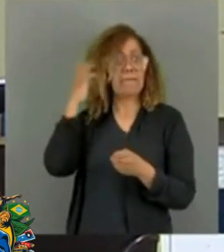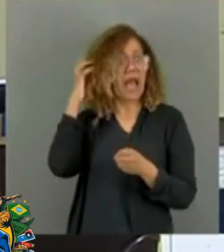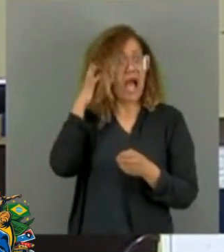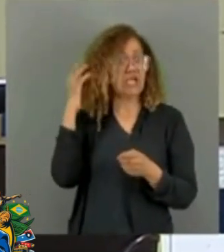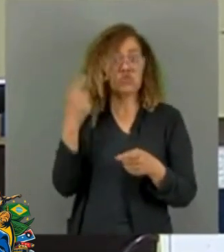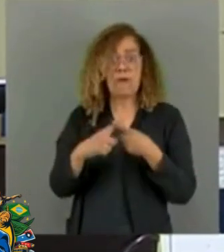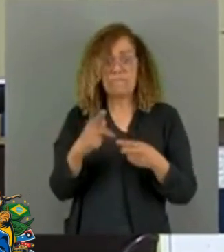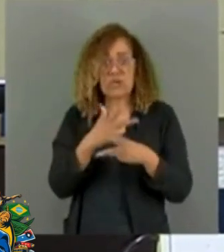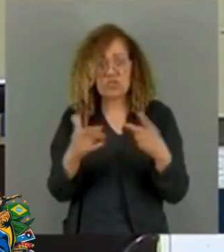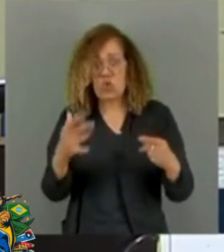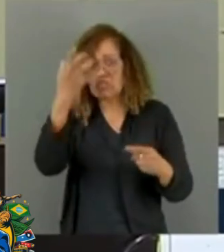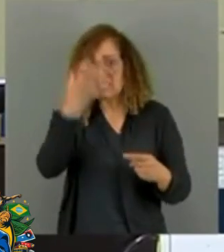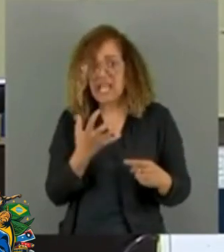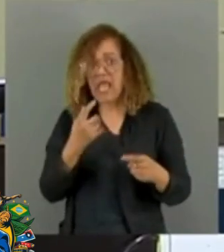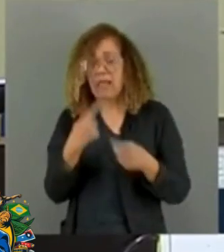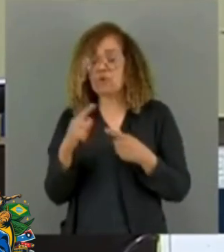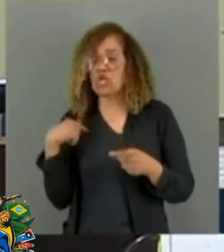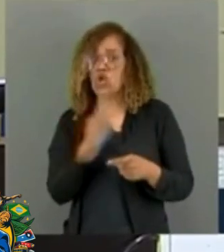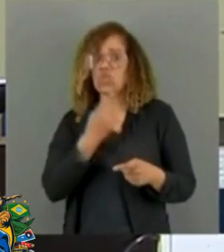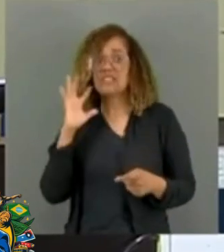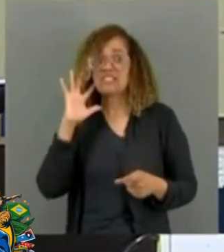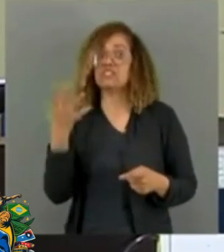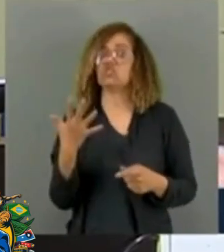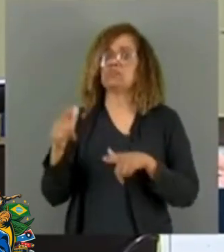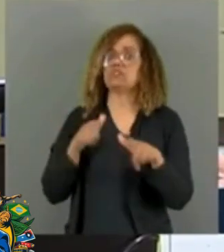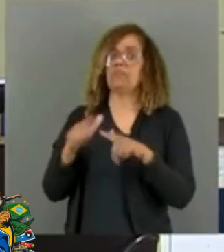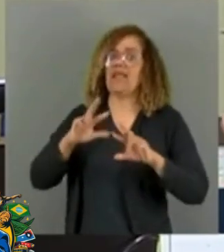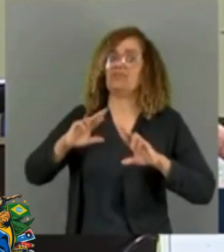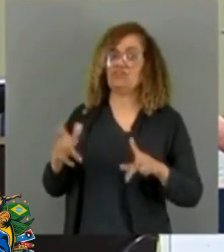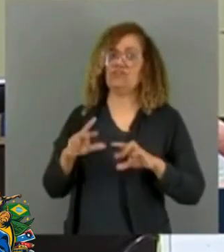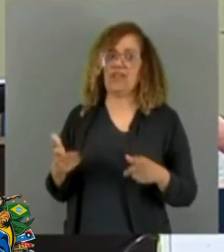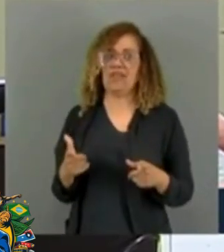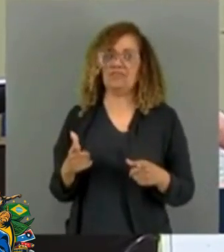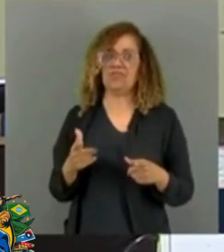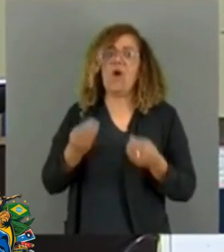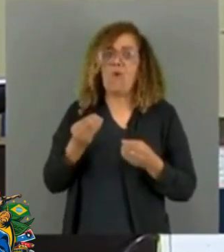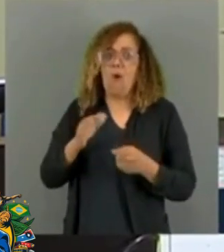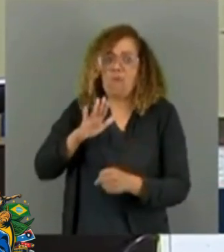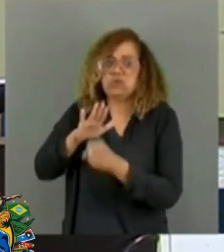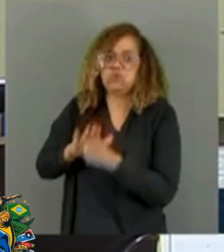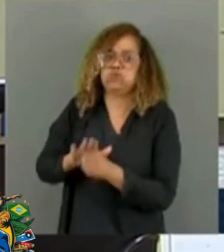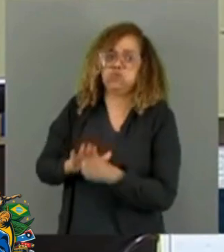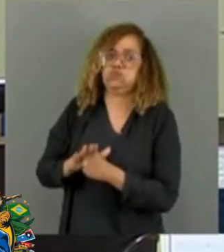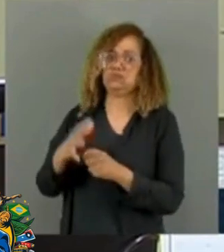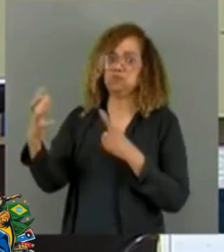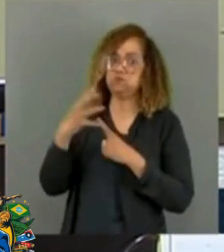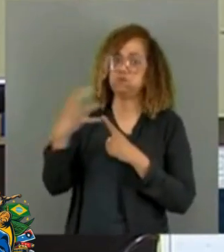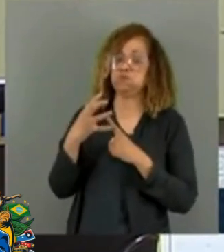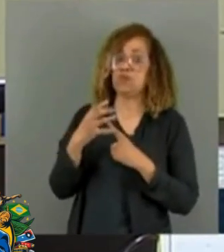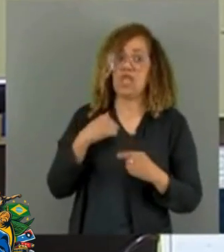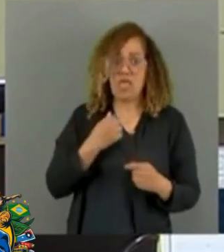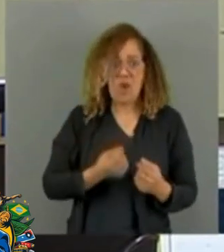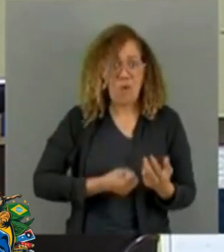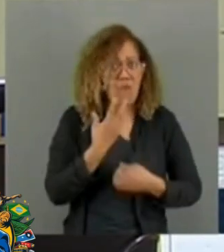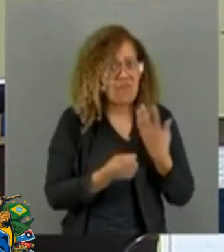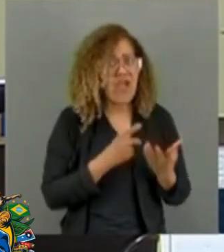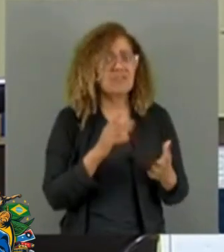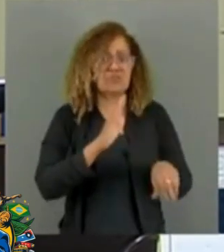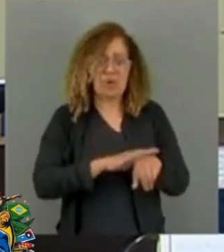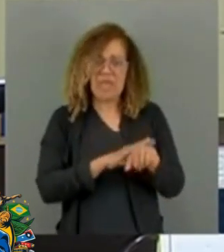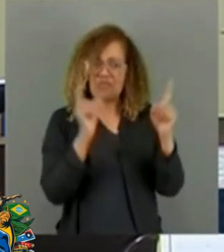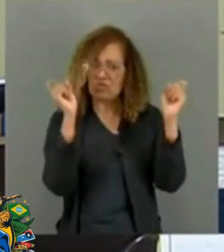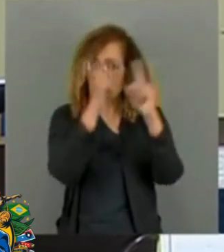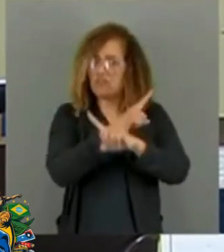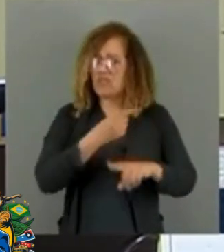seriedade, pela forma como nós decidimos conduzir o trabalho. Não era ali que nós iríamos ceder a uma pressão. Entretanto, confesso que foi o momento mais difícil da